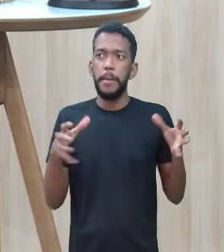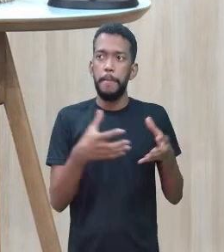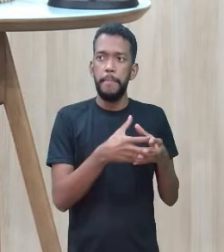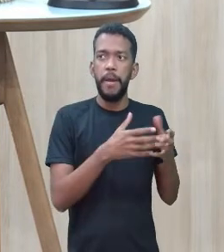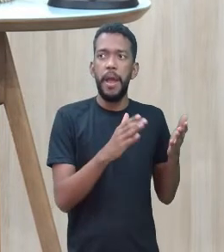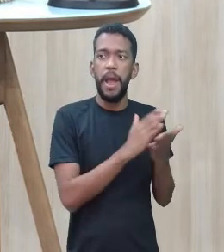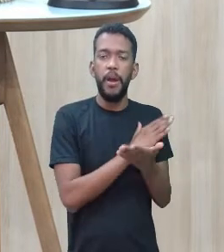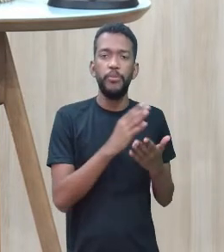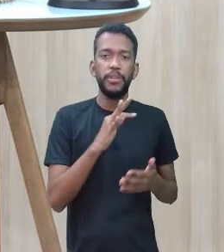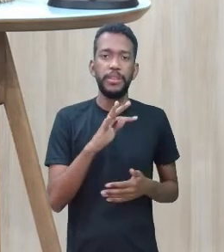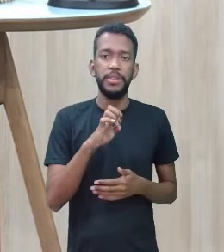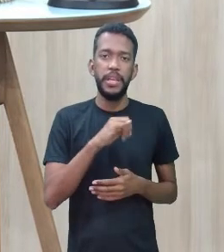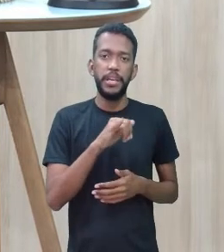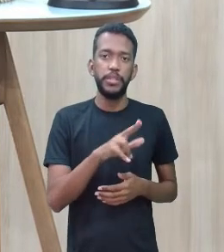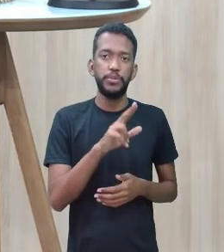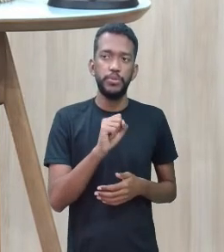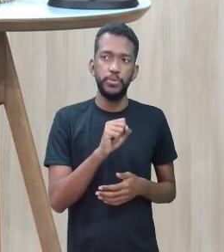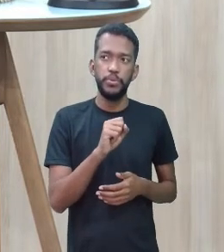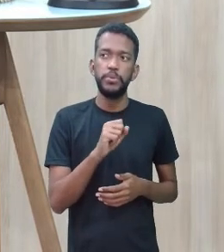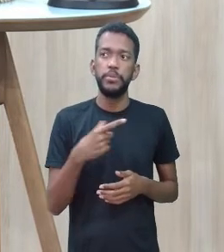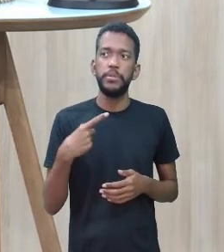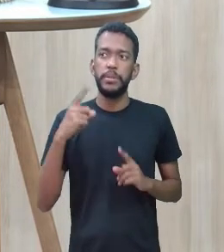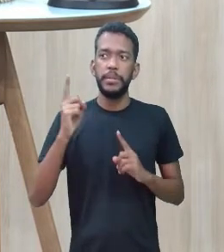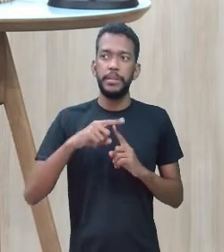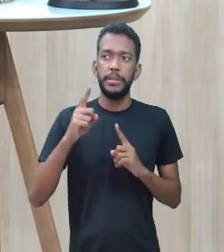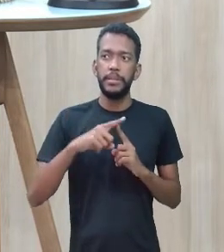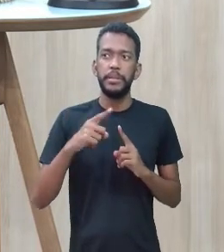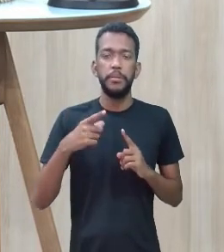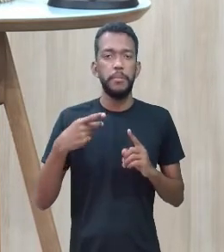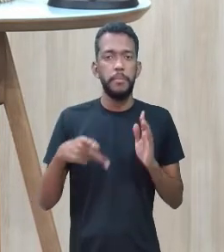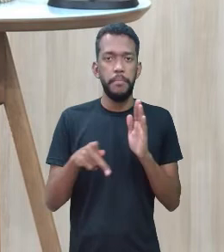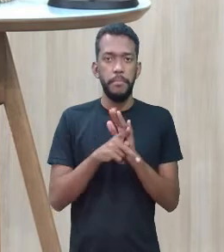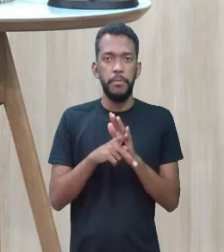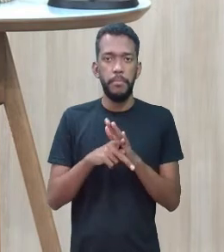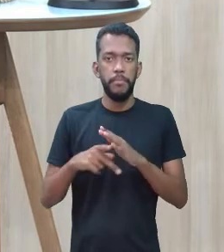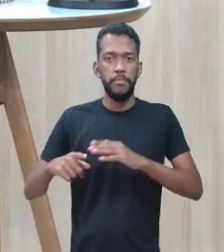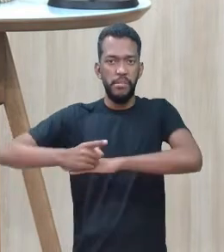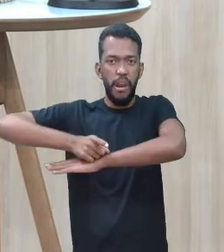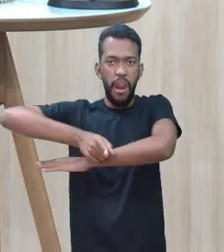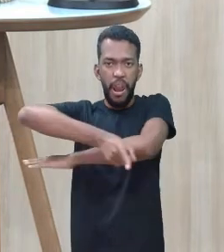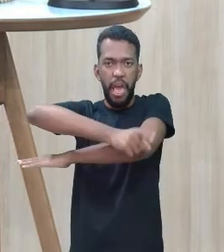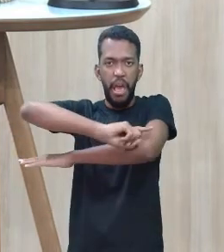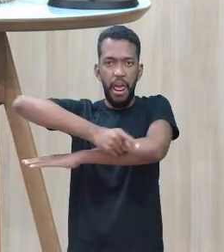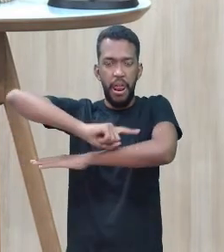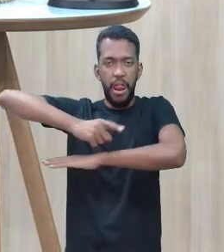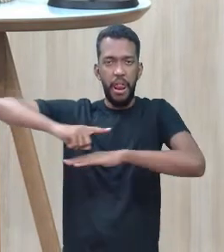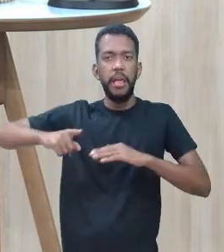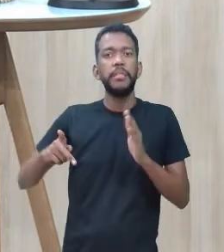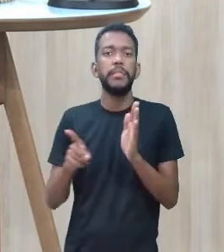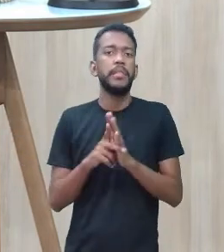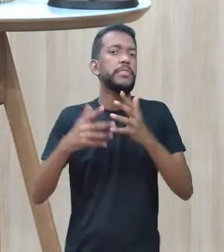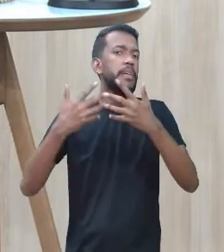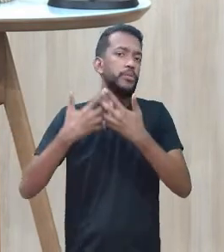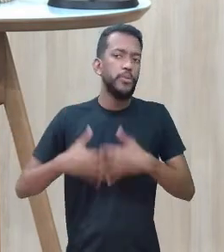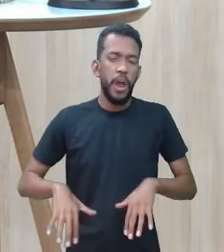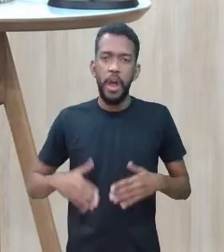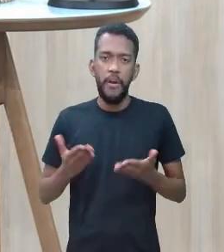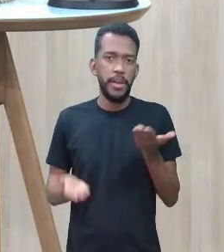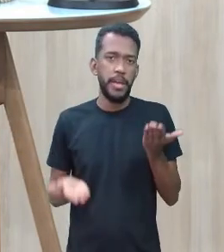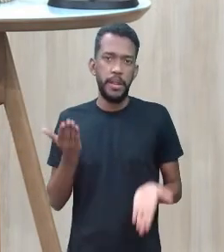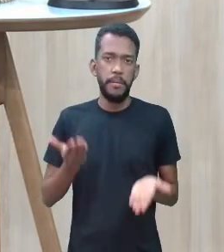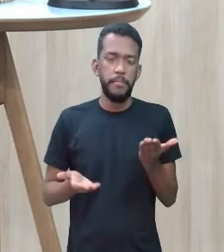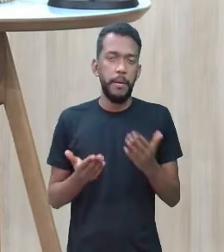alguns tejus, um tipo de lagarto, levaram para lá. Não, vamos acabar com os ratos de forma natural, de forma